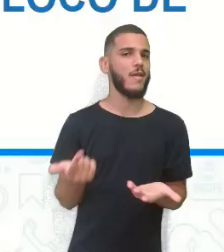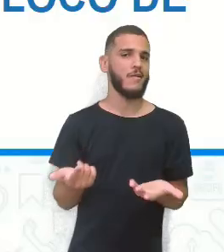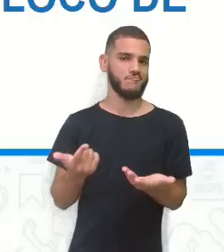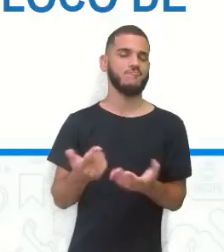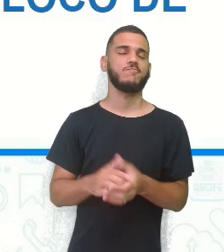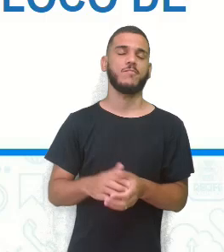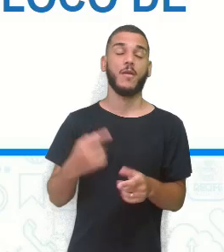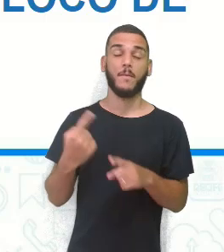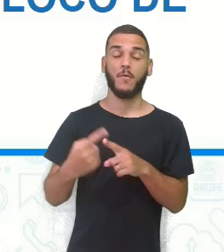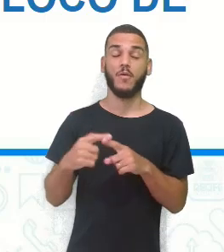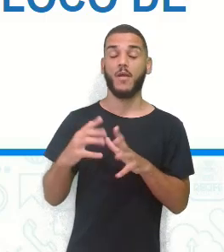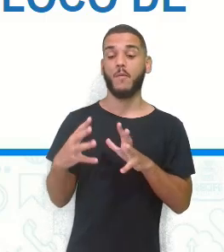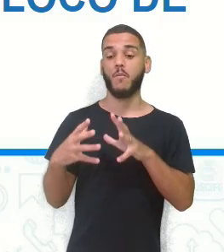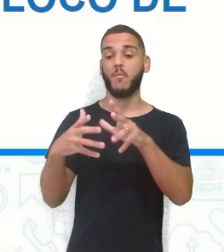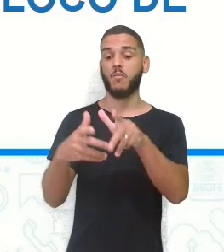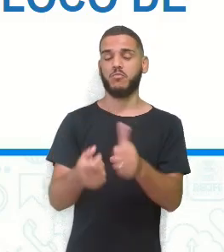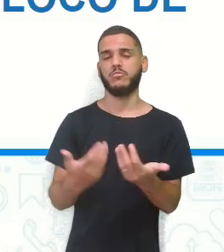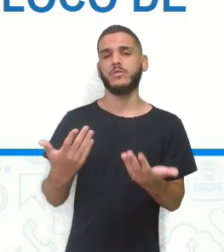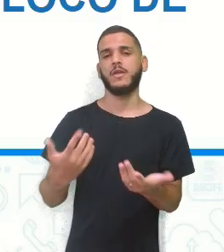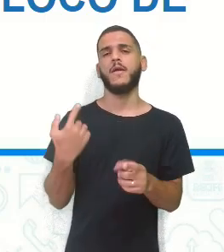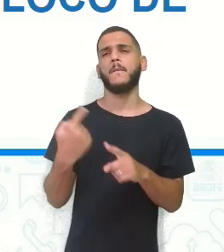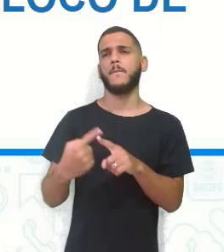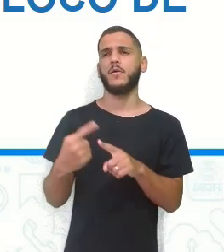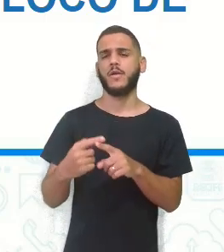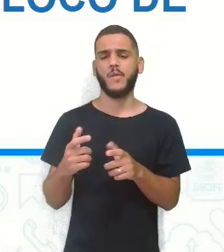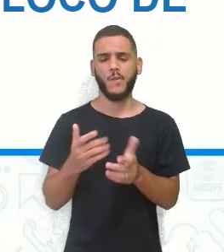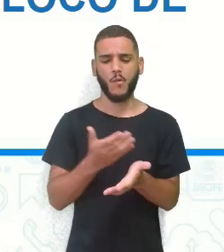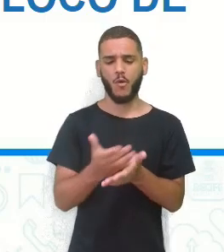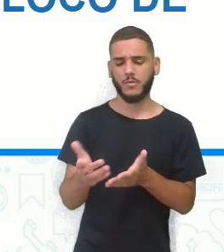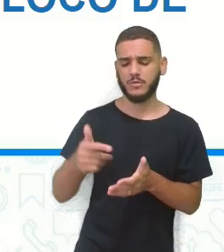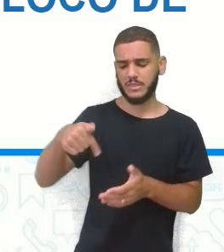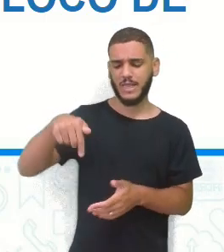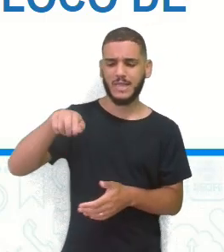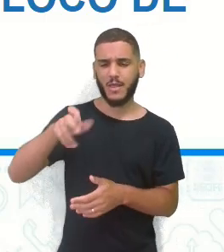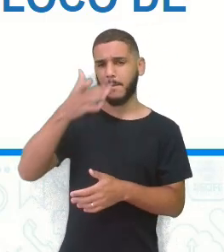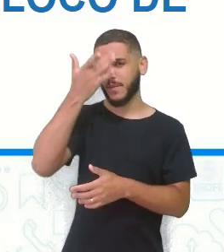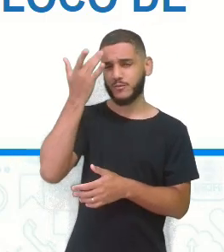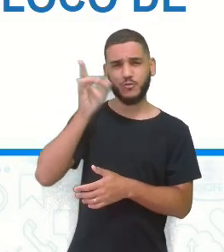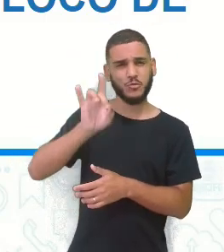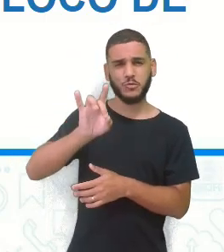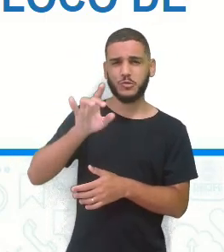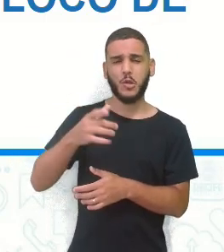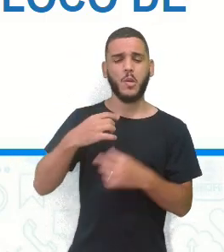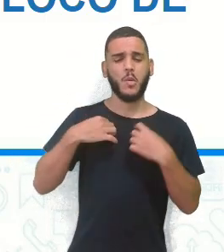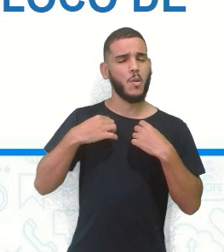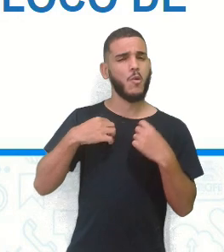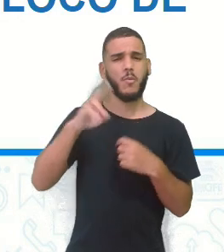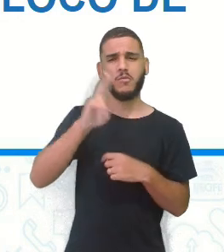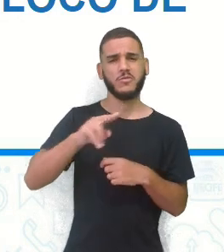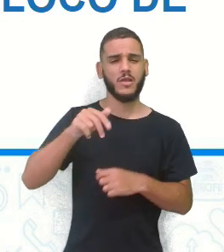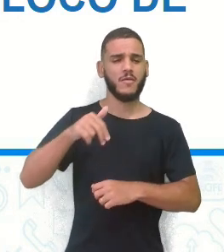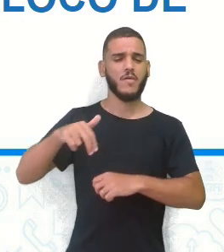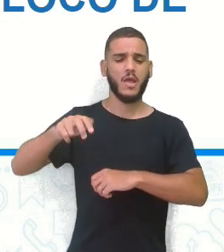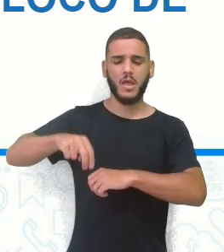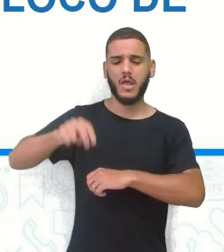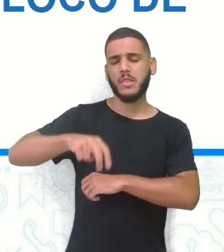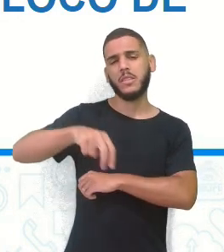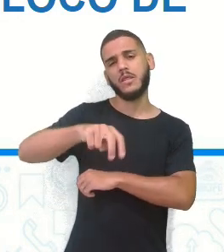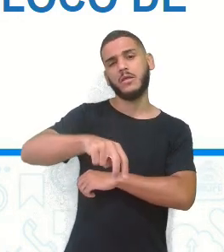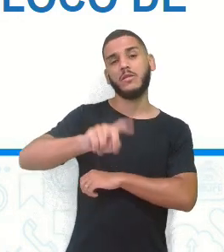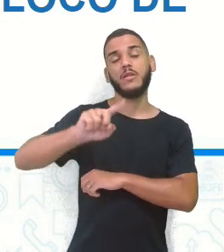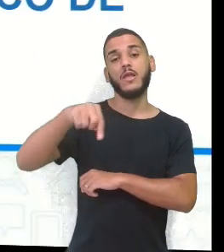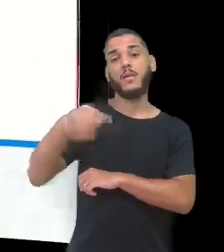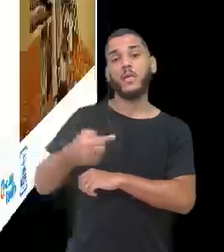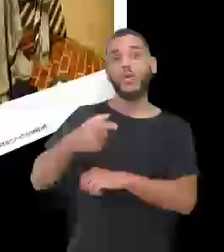recordes do mundo. Então, começou pequenininho, 75 pessoas somente, fantasiadas lá, andando para cima e para baixo, e de